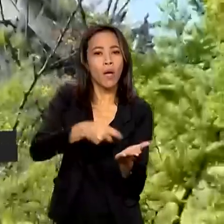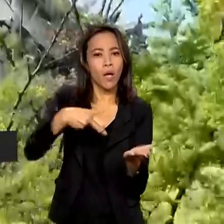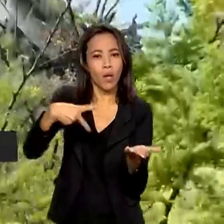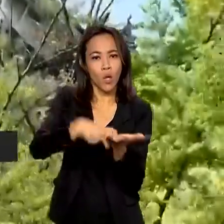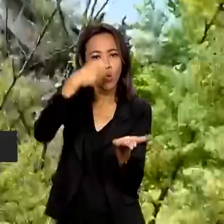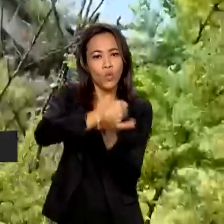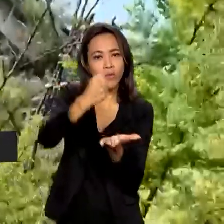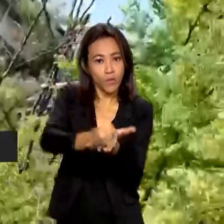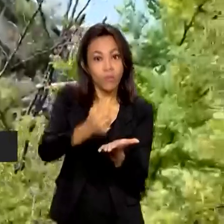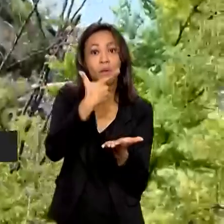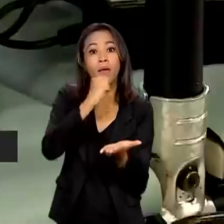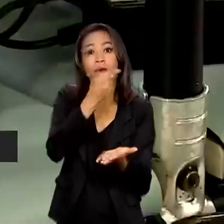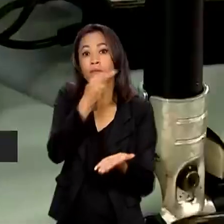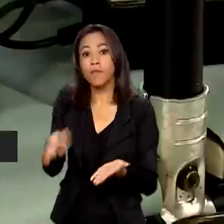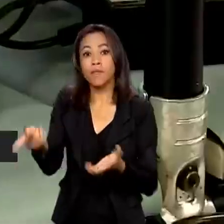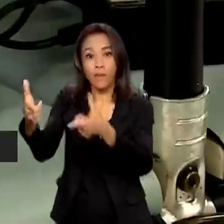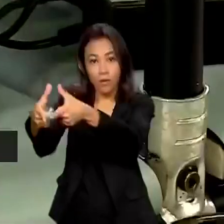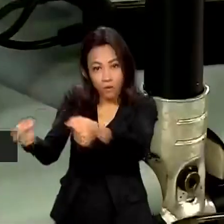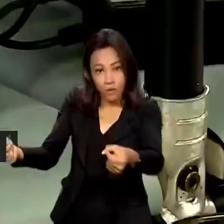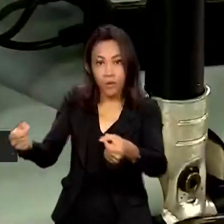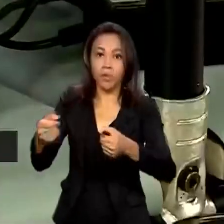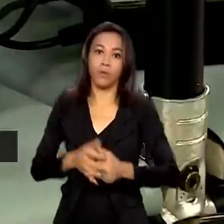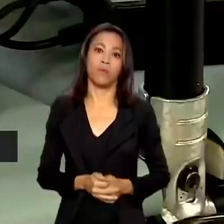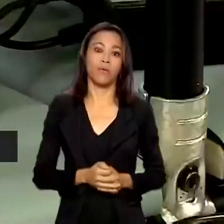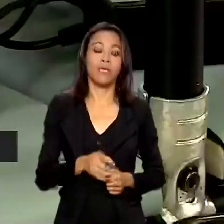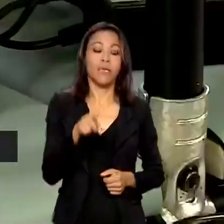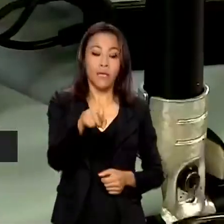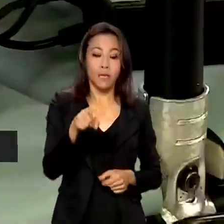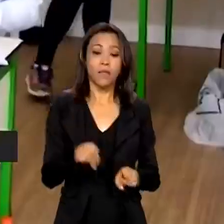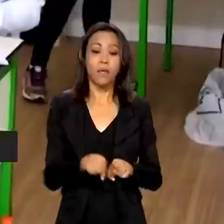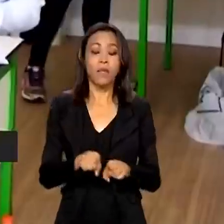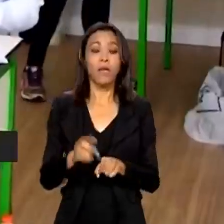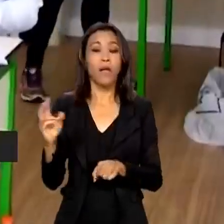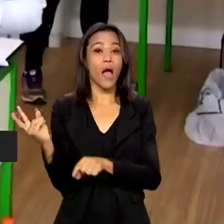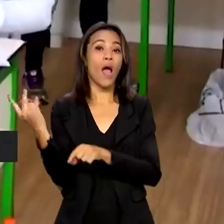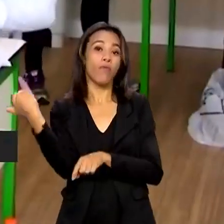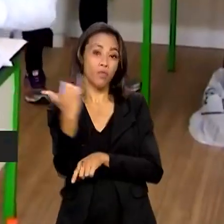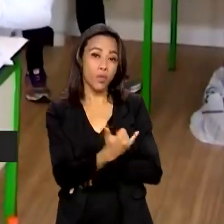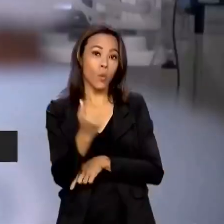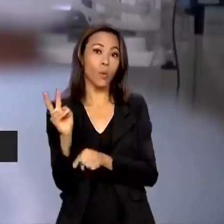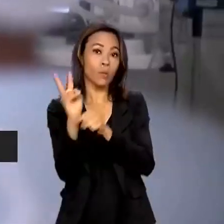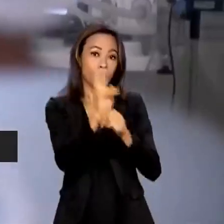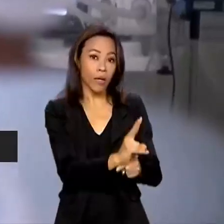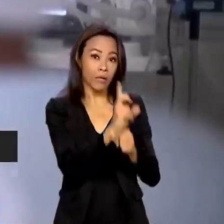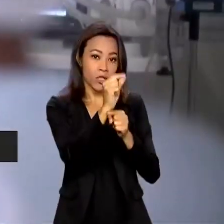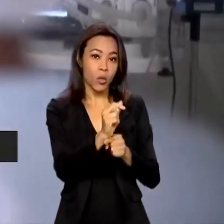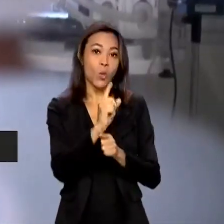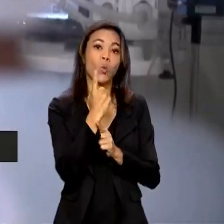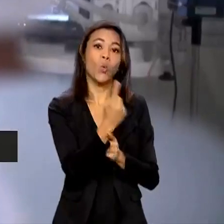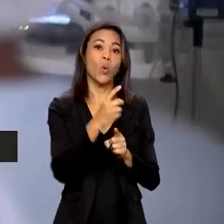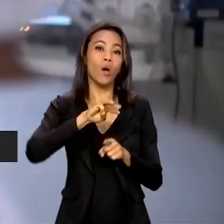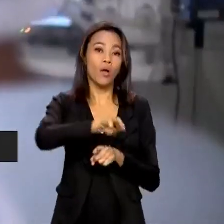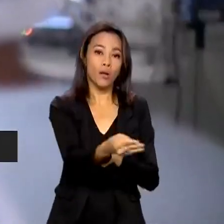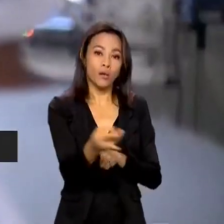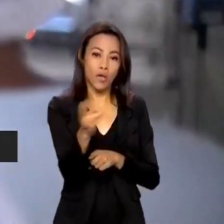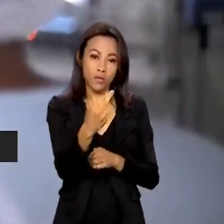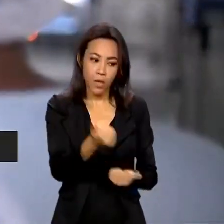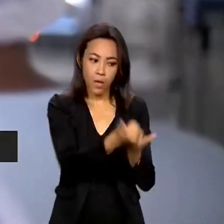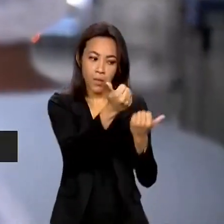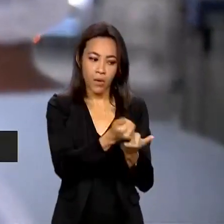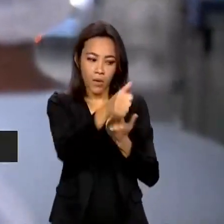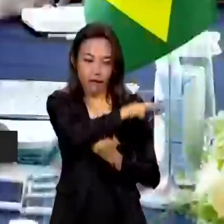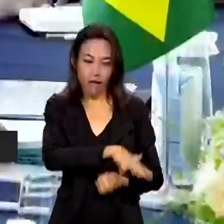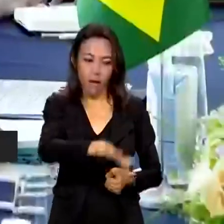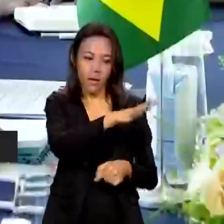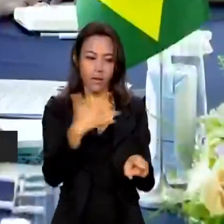visitar o país asiático. O Japão também anunciou um empréstimo de cerca de R$1 bilhão para apoiar o setor de saúde